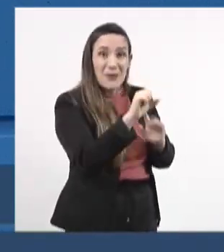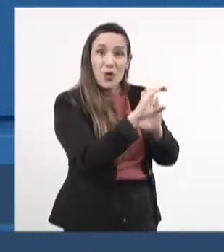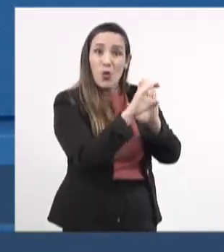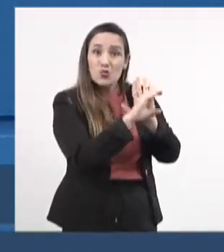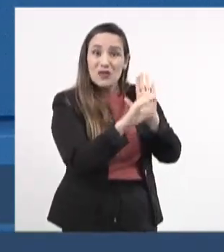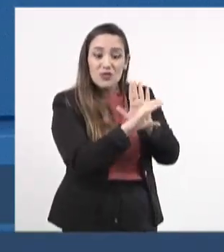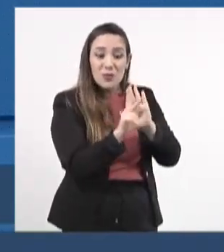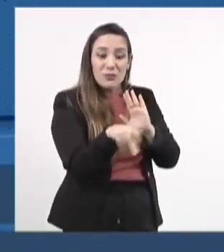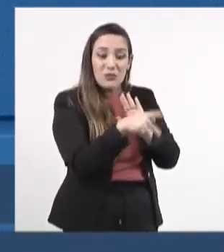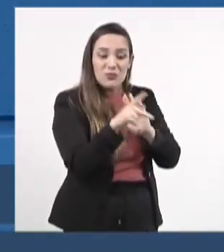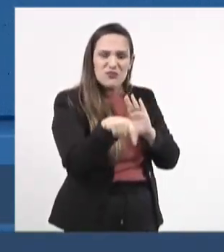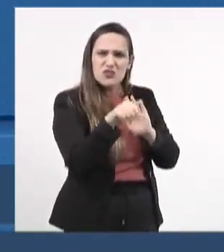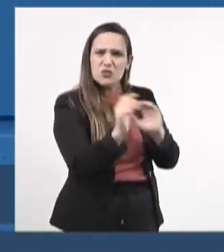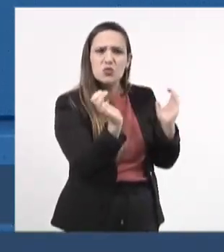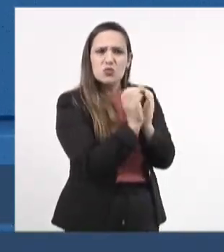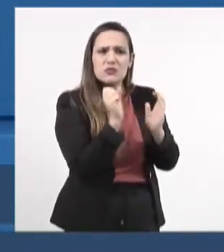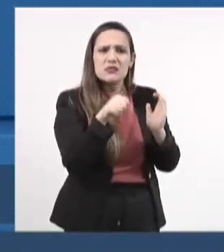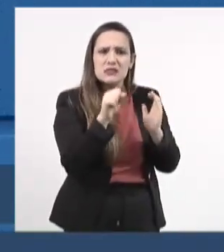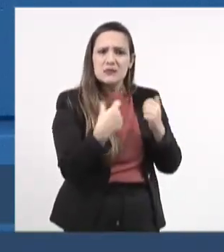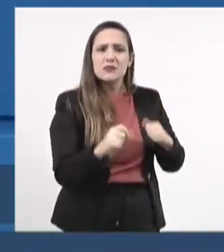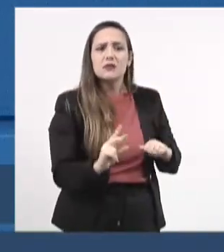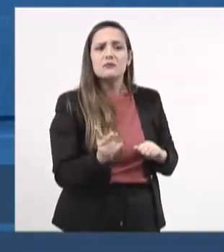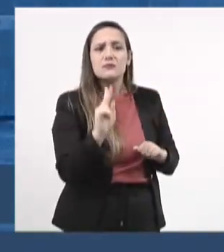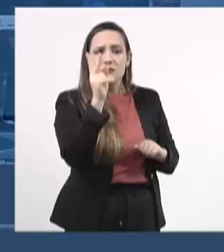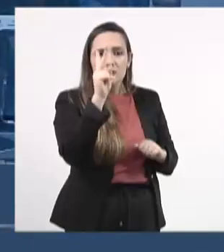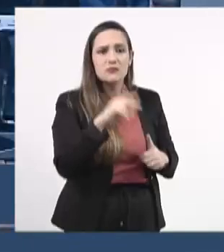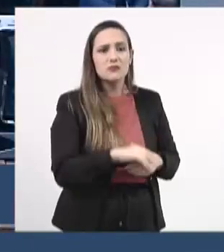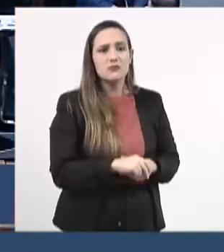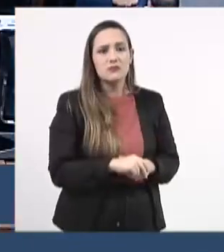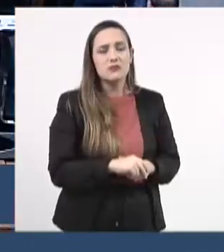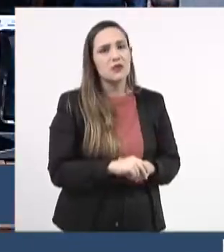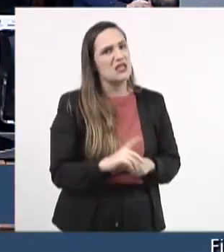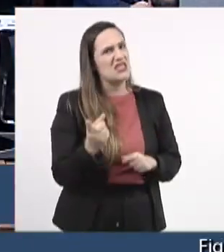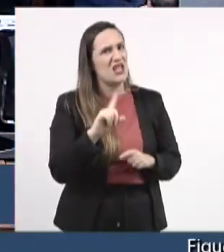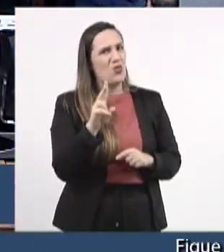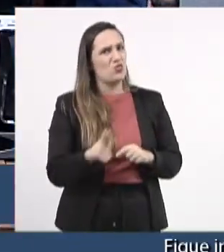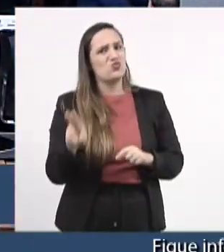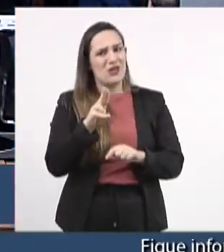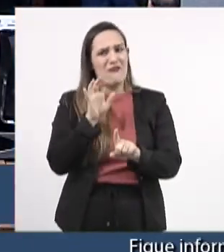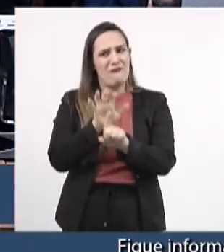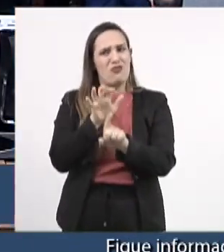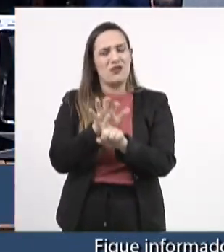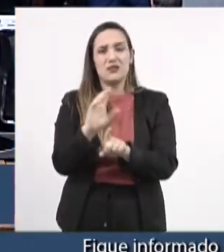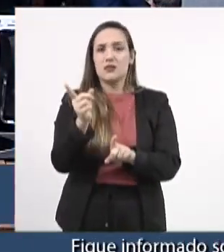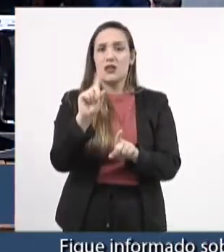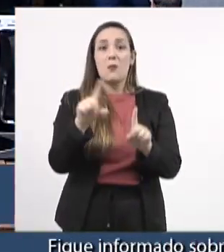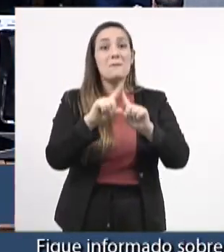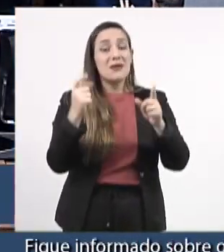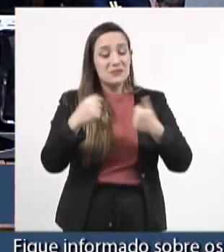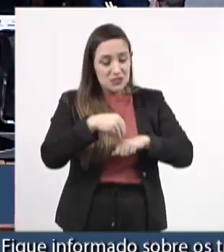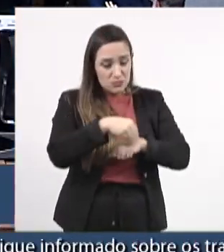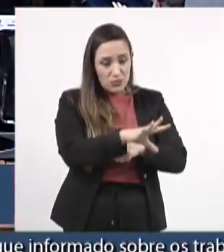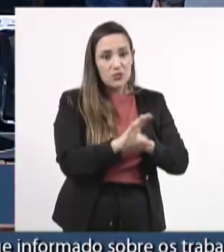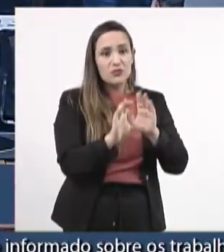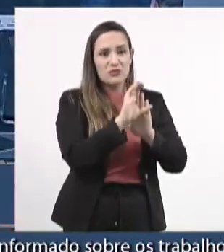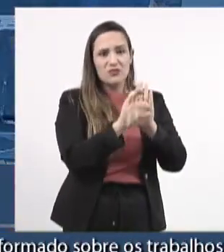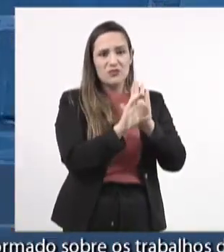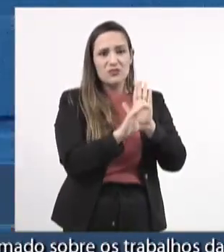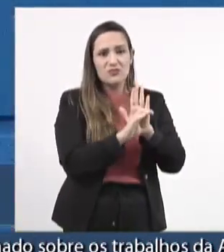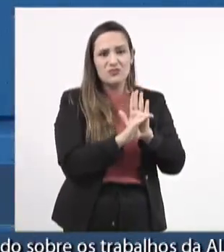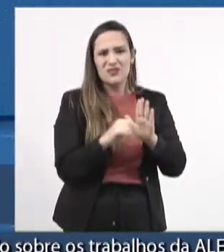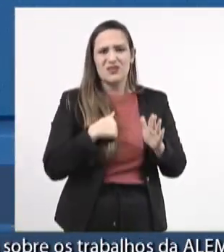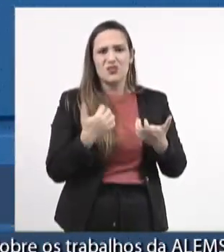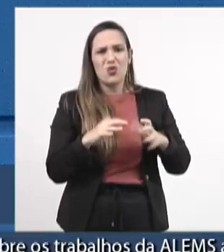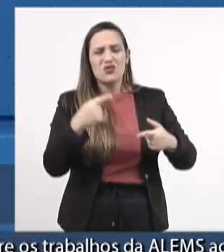que é uma categoria que tem que ser muito valorizada. Não ideologicamente, e sim para transmitir o saber. Eu não gosto de discussão